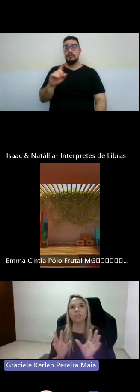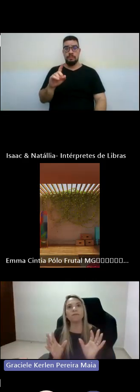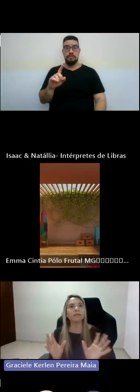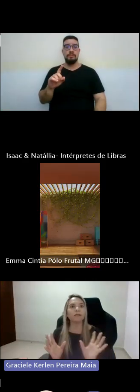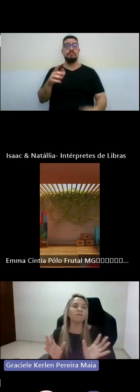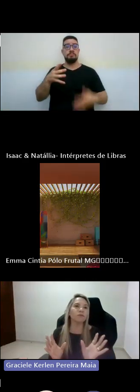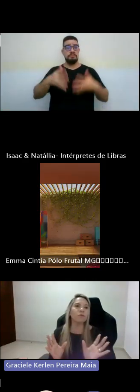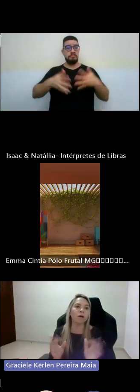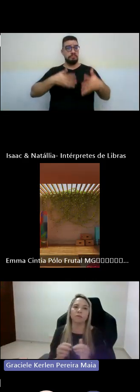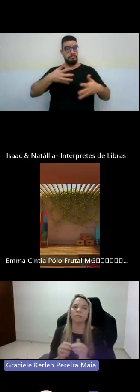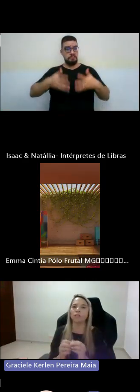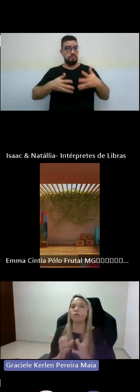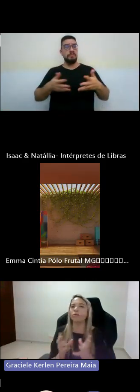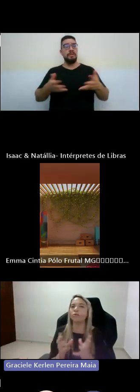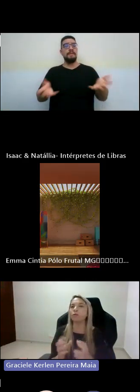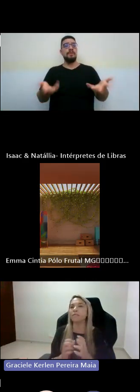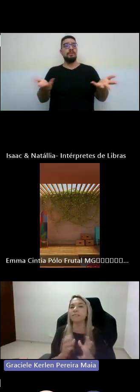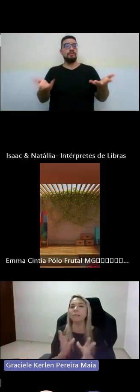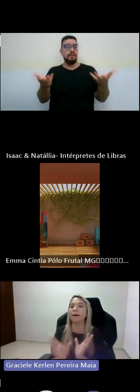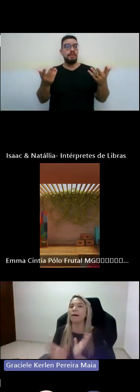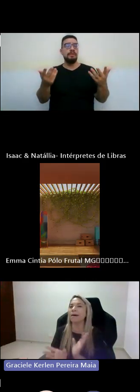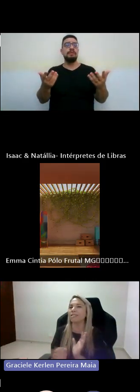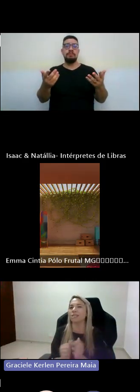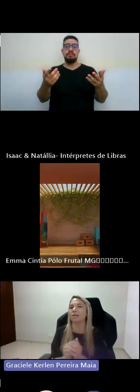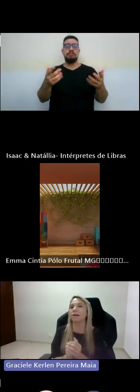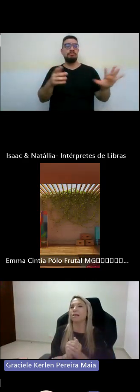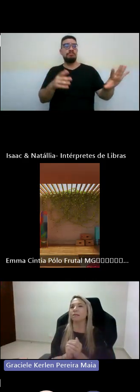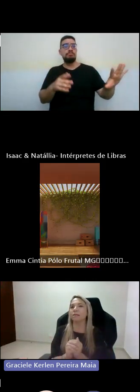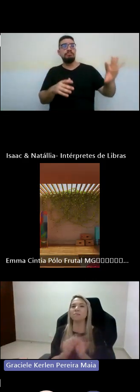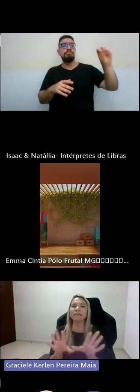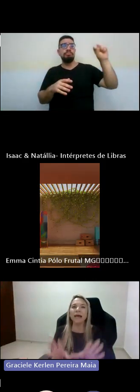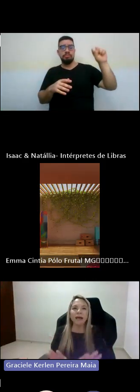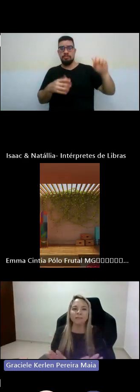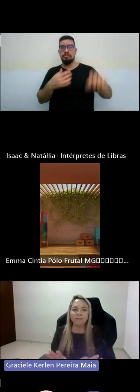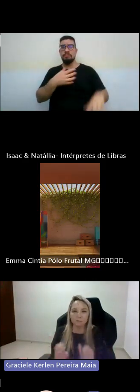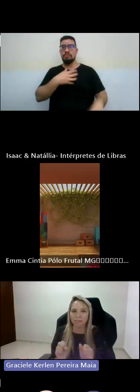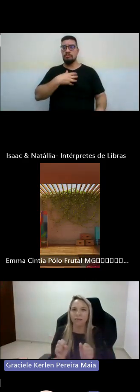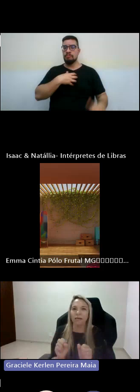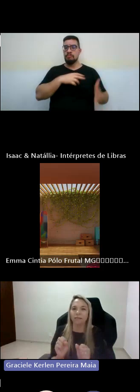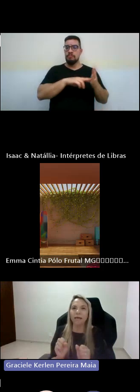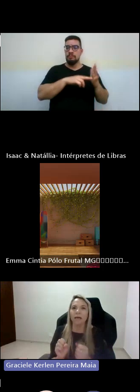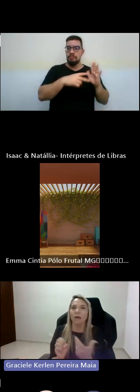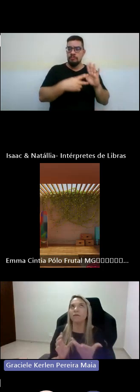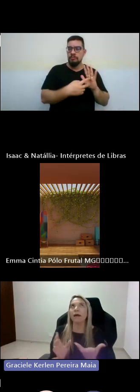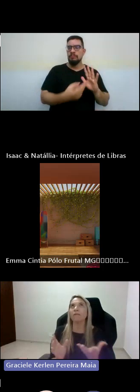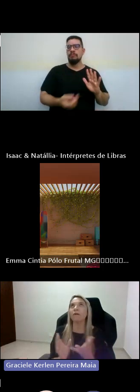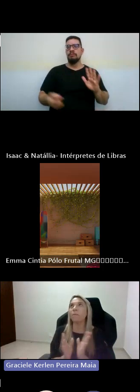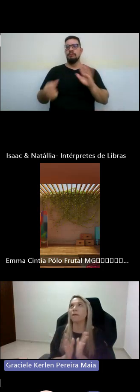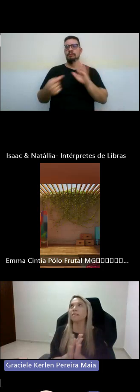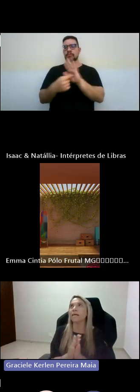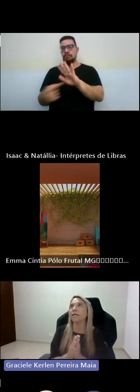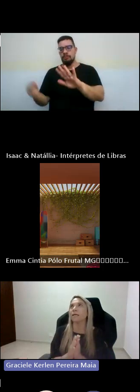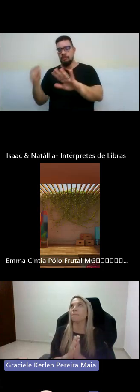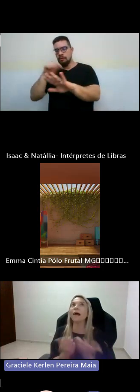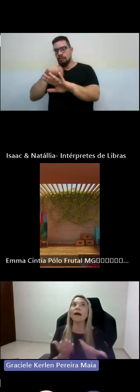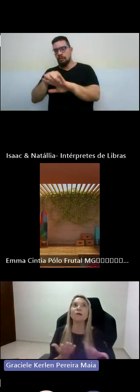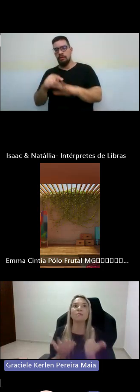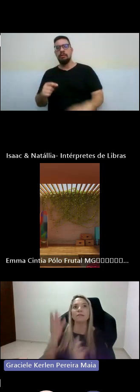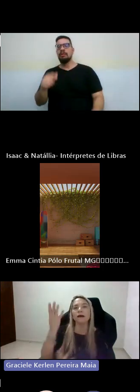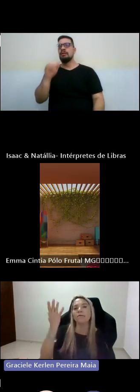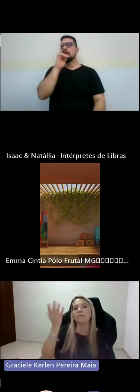tem uma motivação visual. Isso a gente estuda muito isso em semântica, nas metáforas, né? Vamos pensar